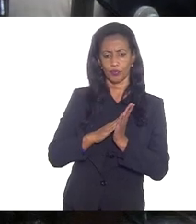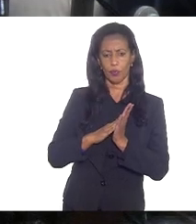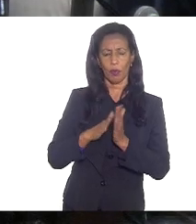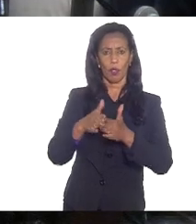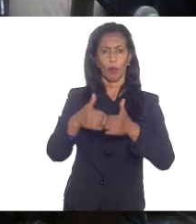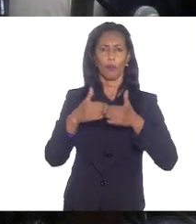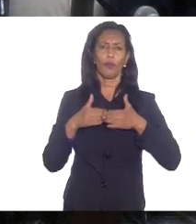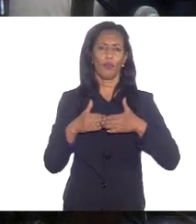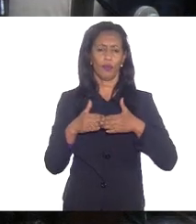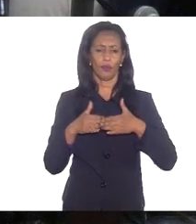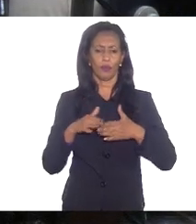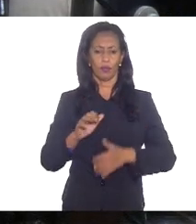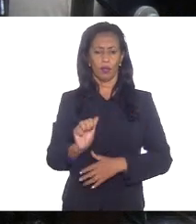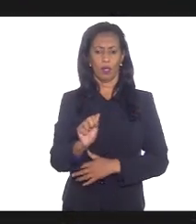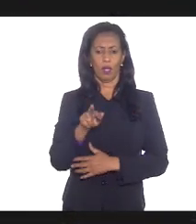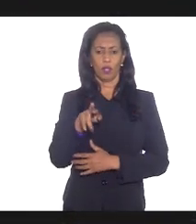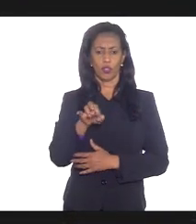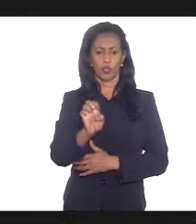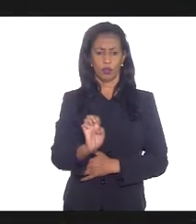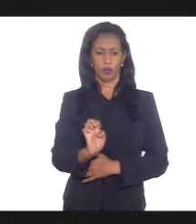por favor, Alexandre.